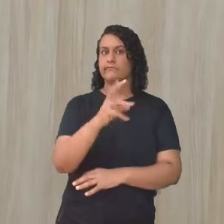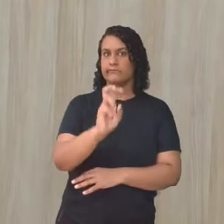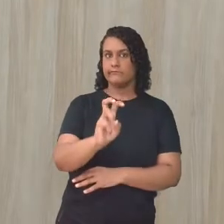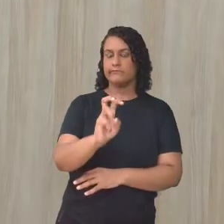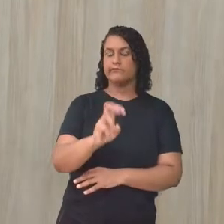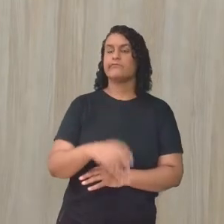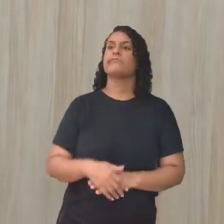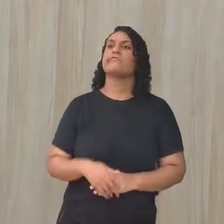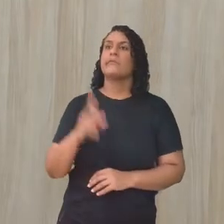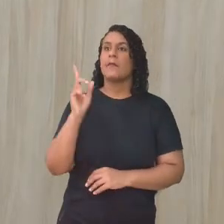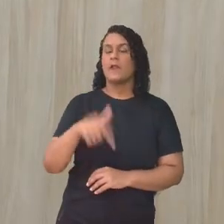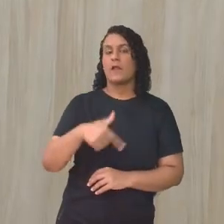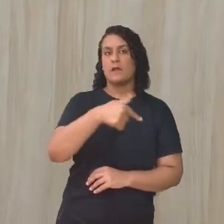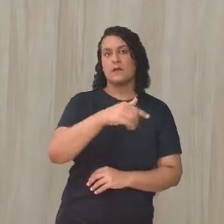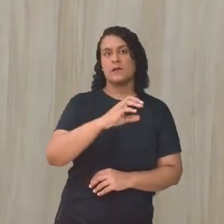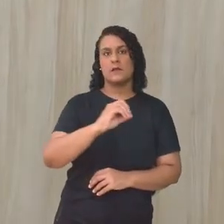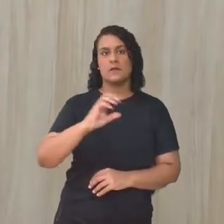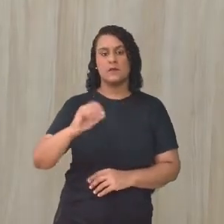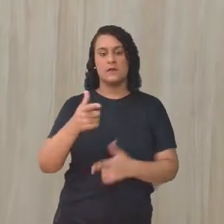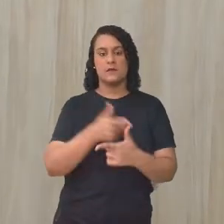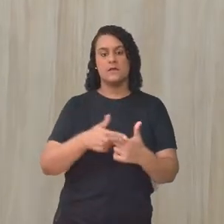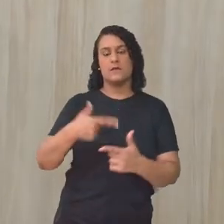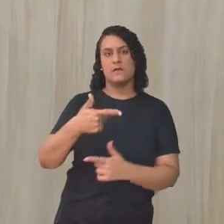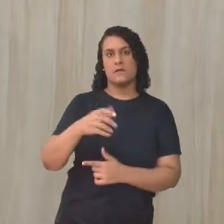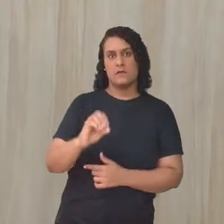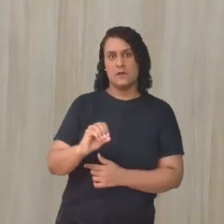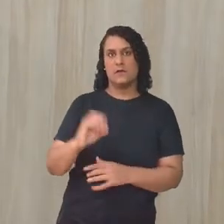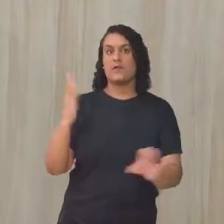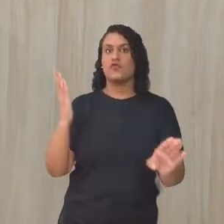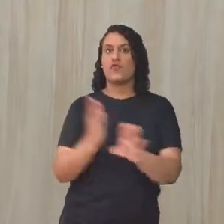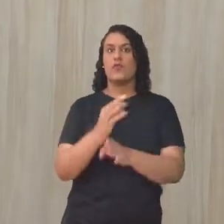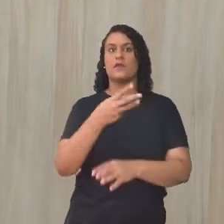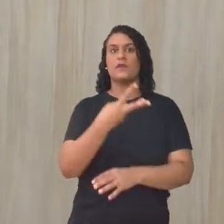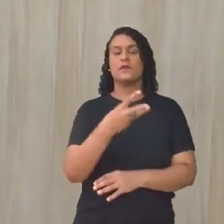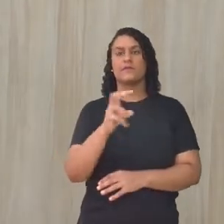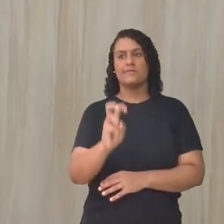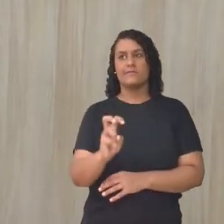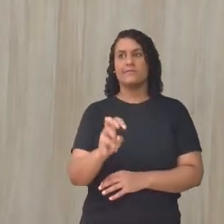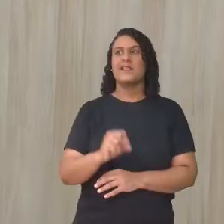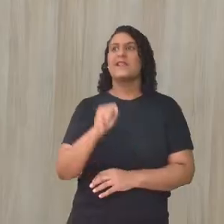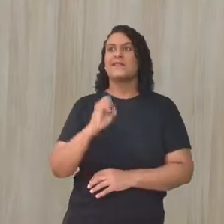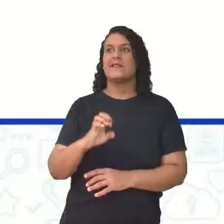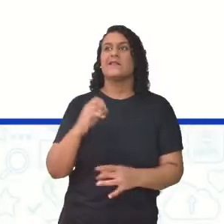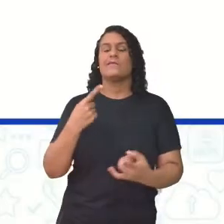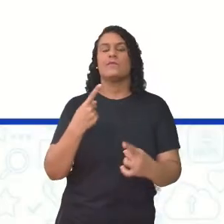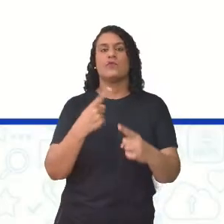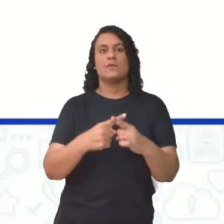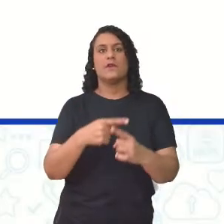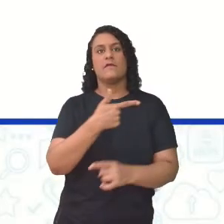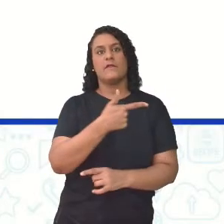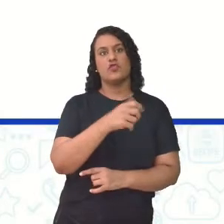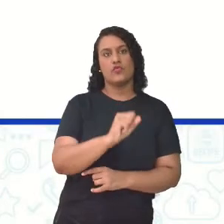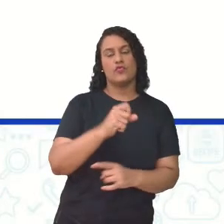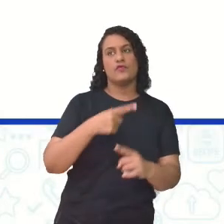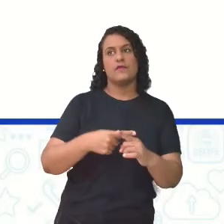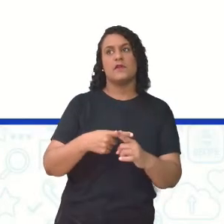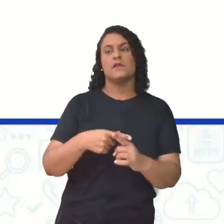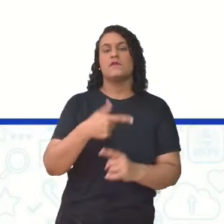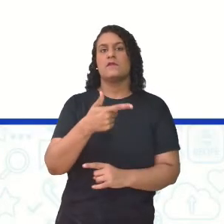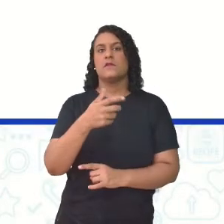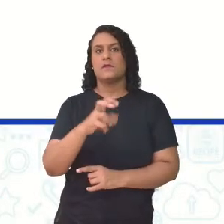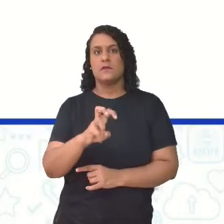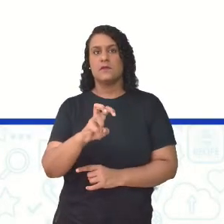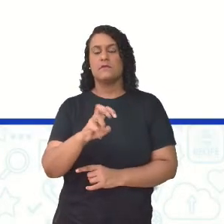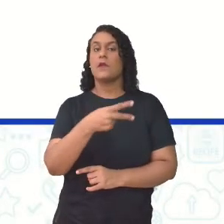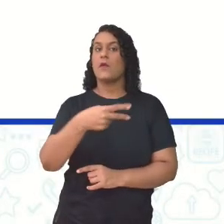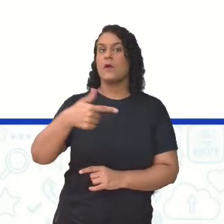35, que é 700 dividido por 20, que dá 35. Ou seja, se eu multiplicar aqui 28 por 25, dá 700, dividido